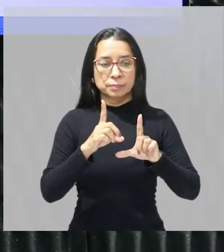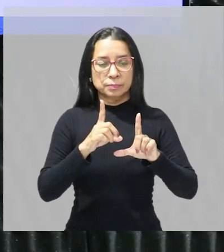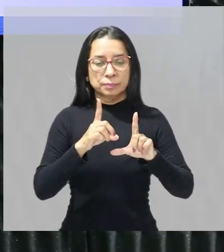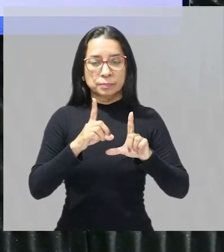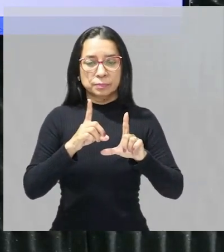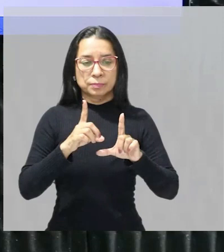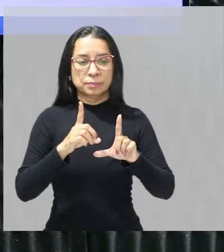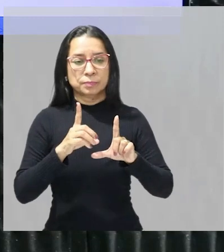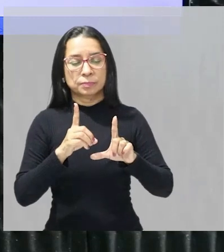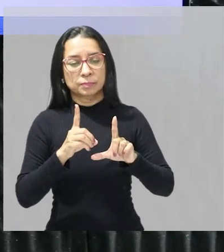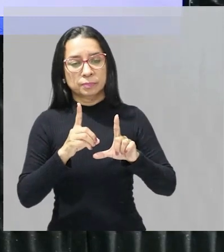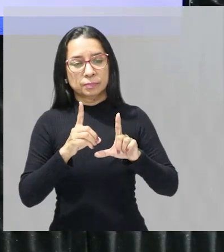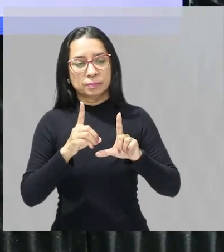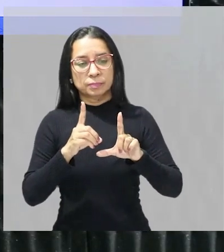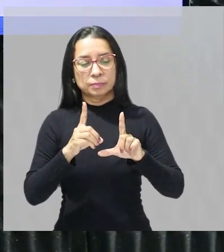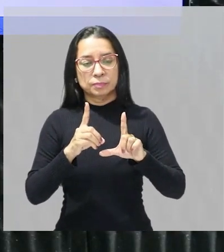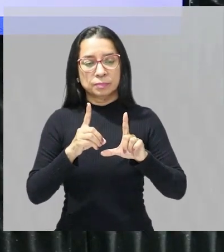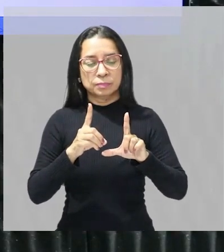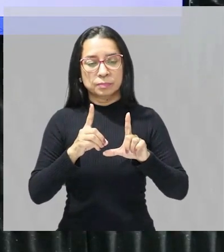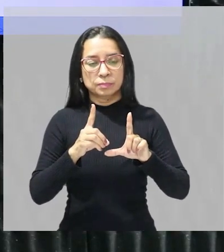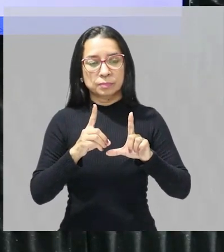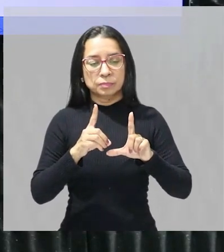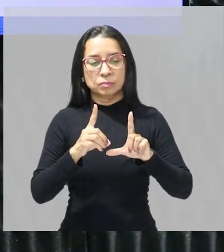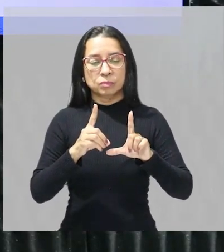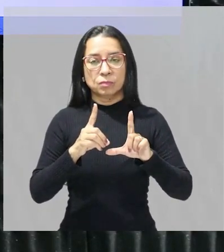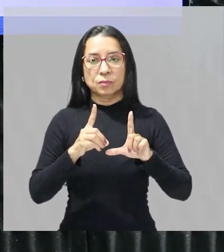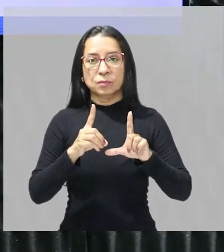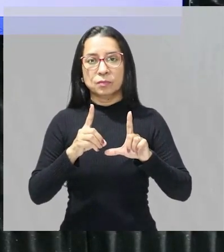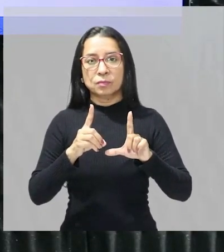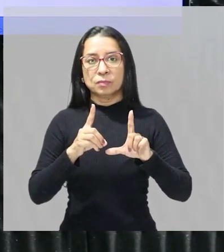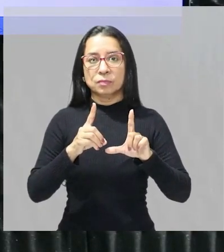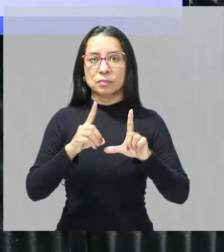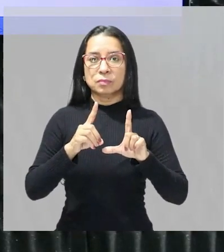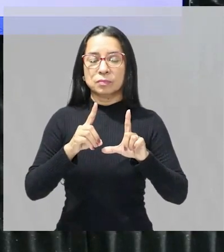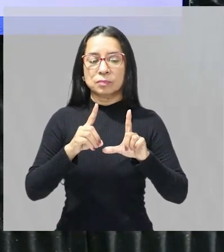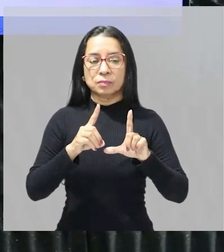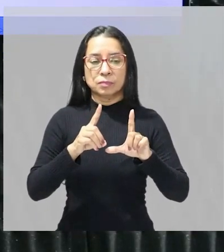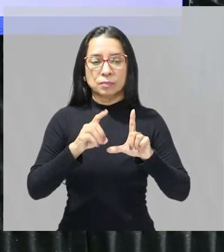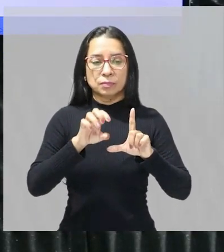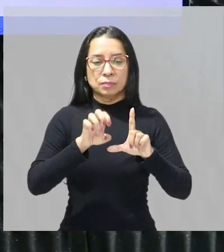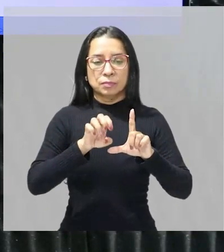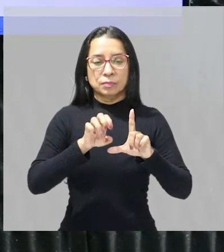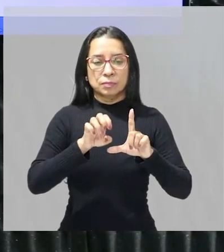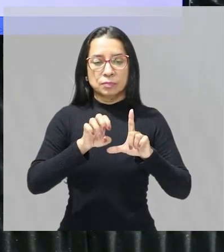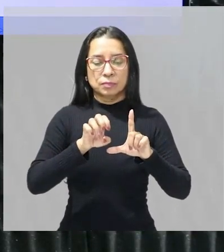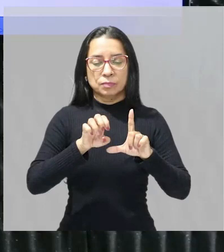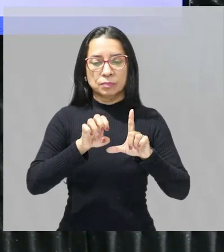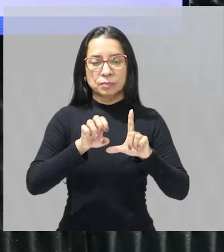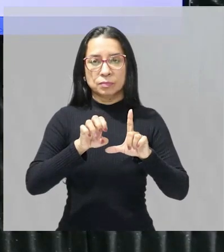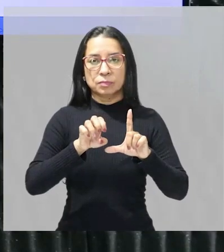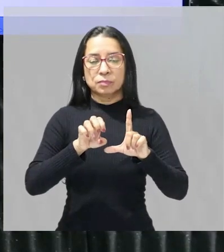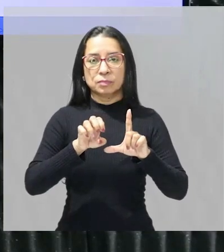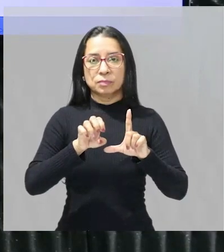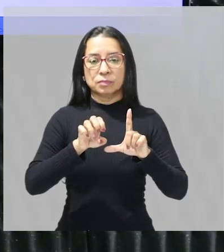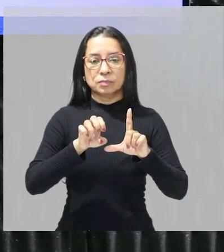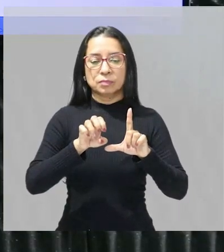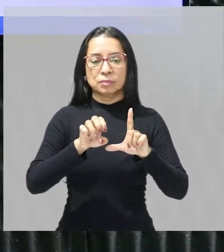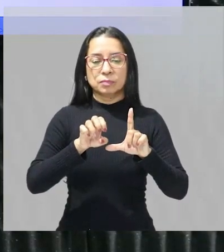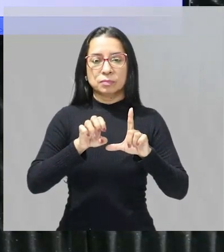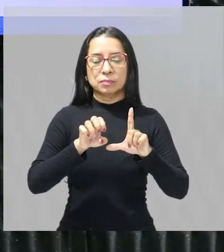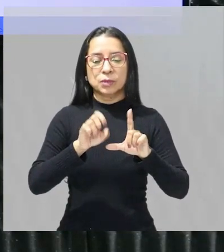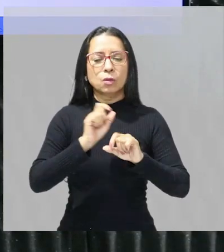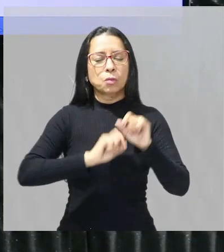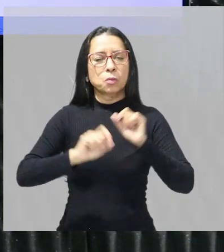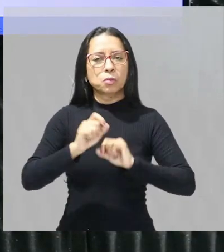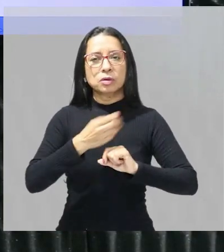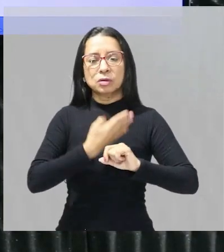o emprego de maquinário moderno, controlar a expansão do sistema de irrigação ou regulamentar o uso de sementes selecionadas.